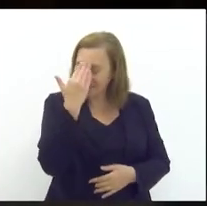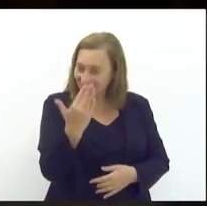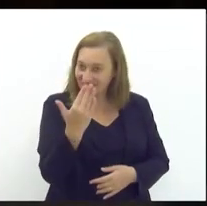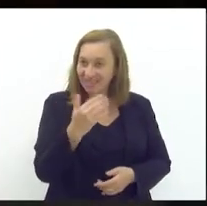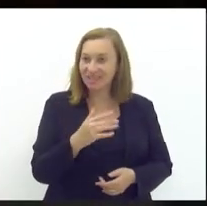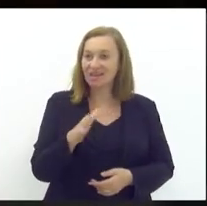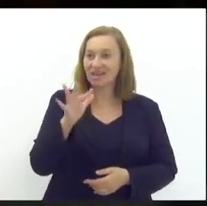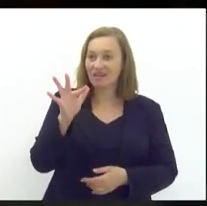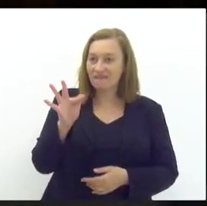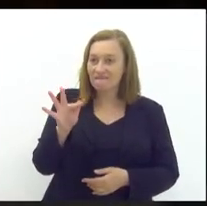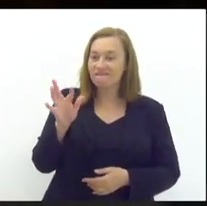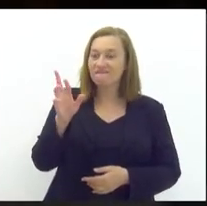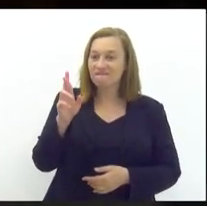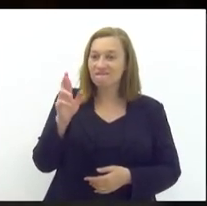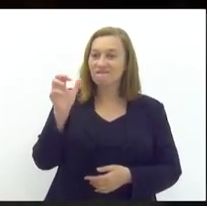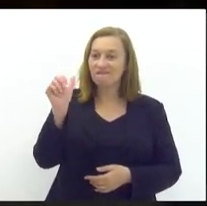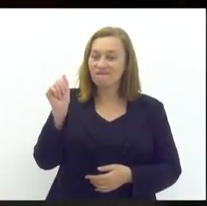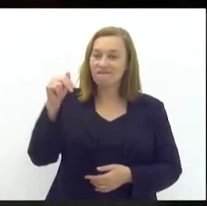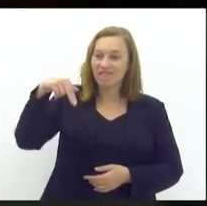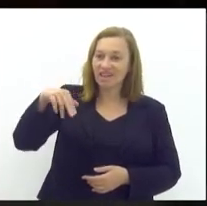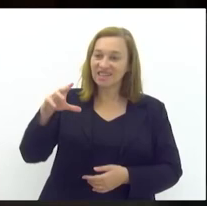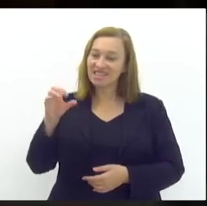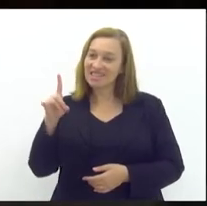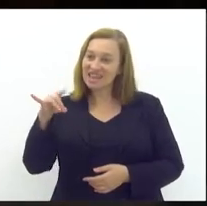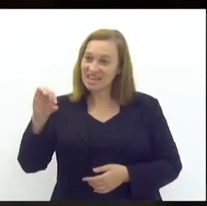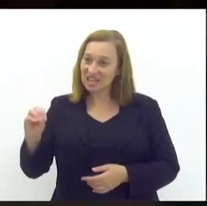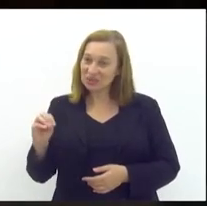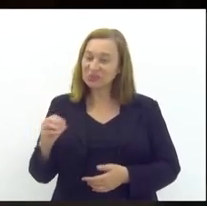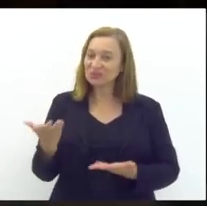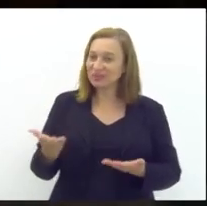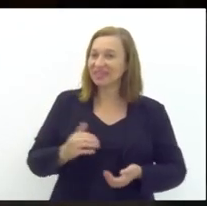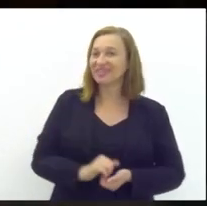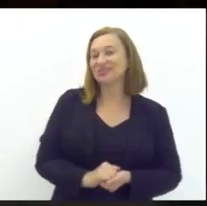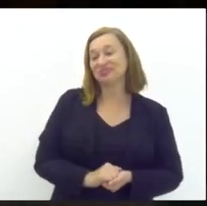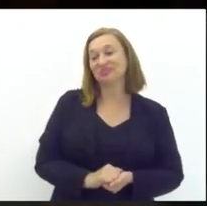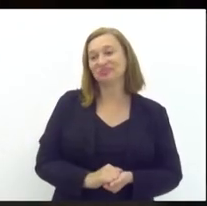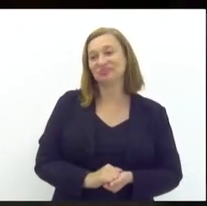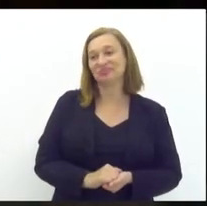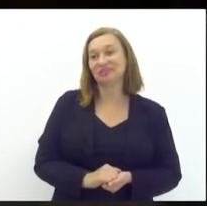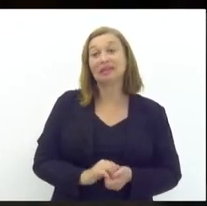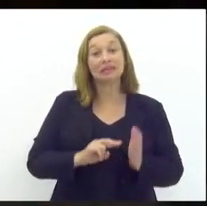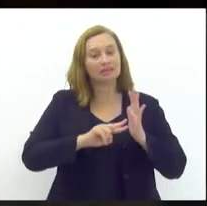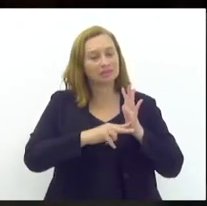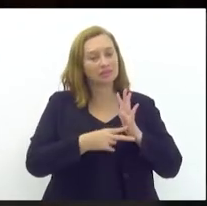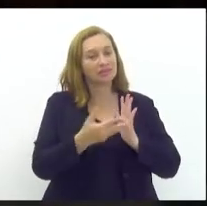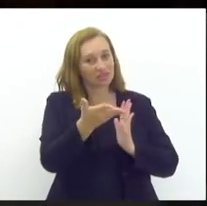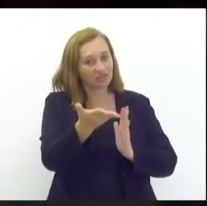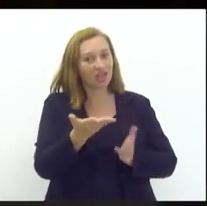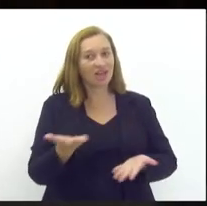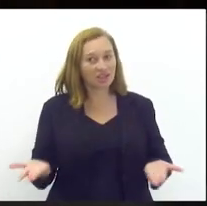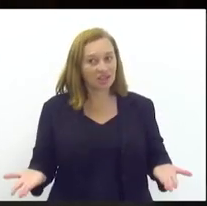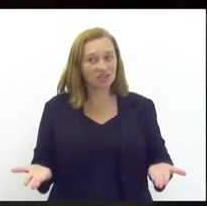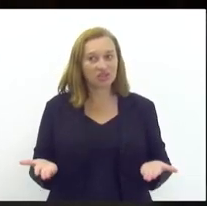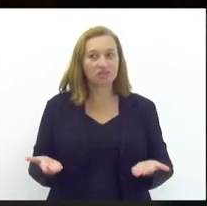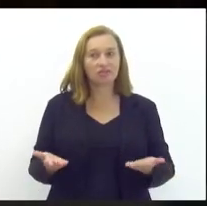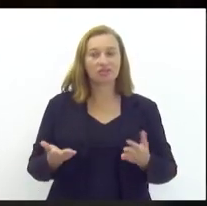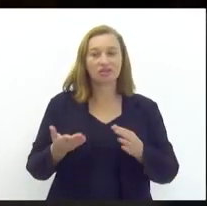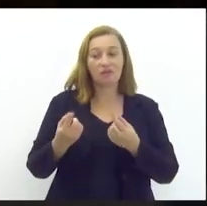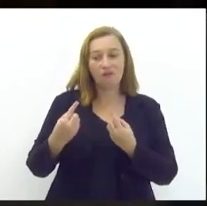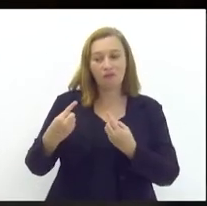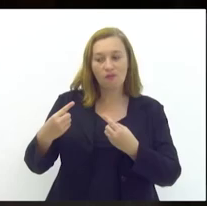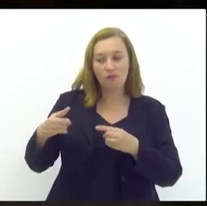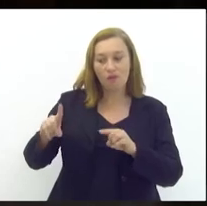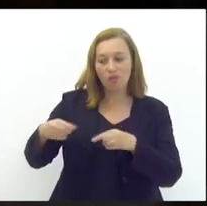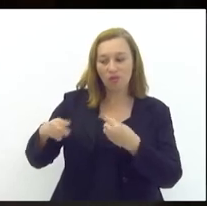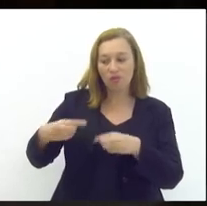o Francelino Chagas Porque como Sindicalista fez umas provocações